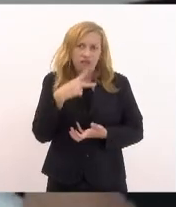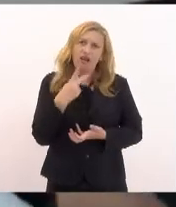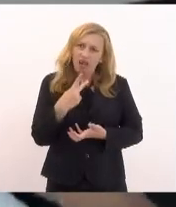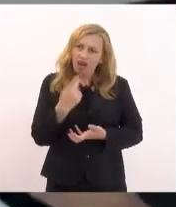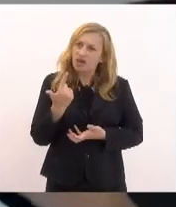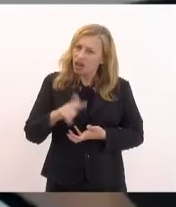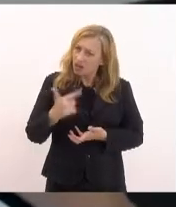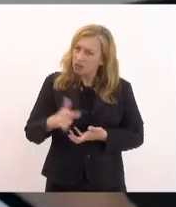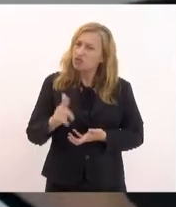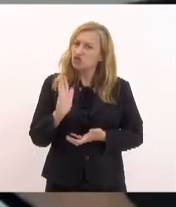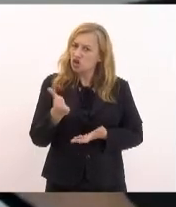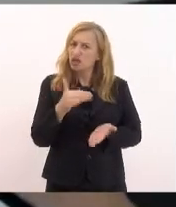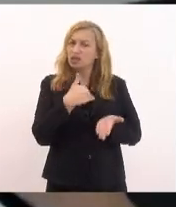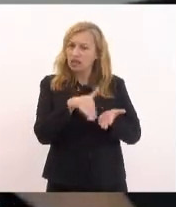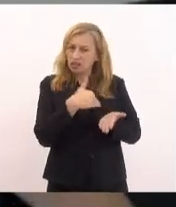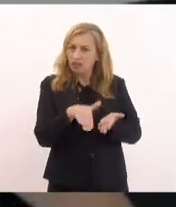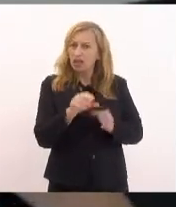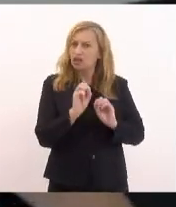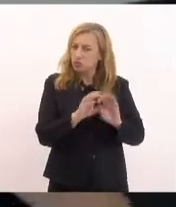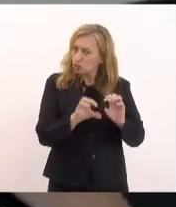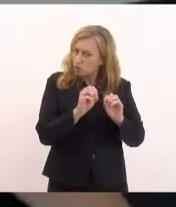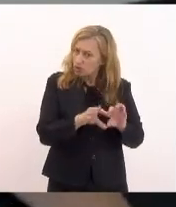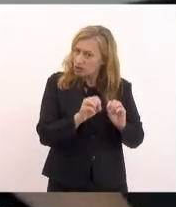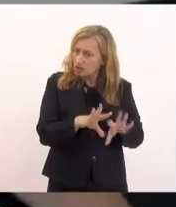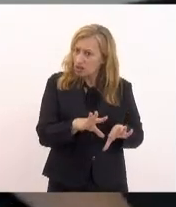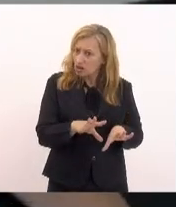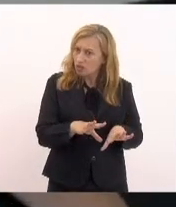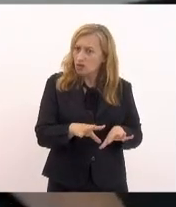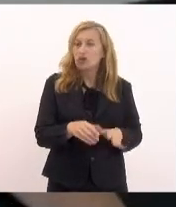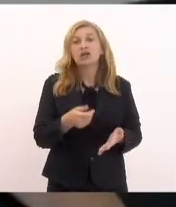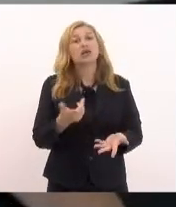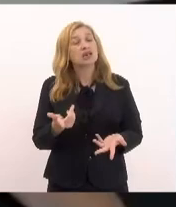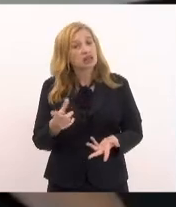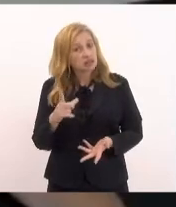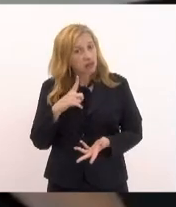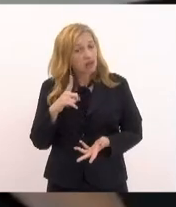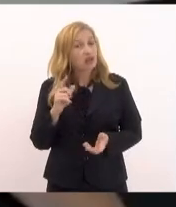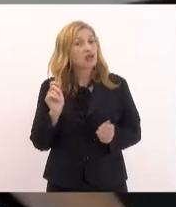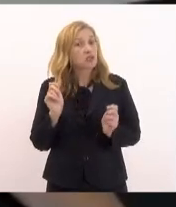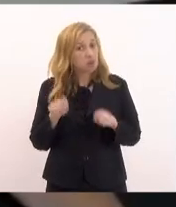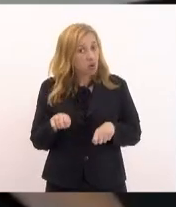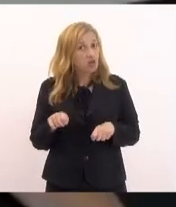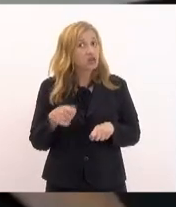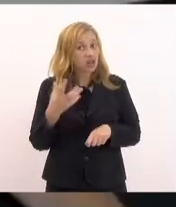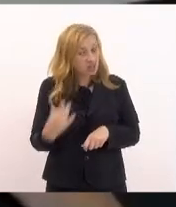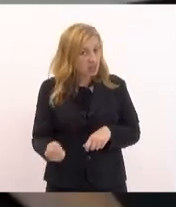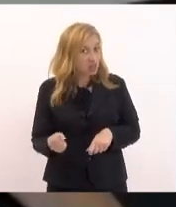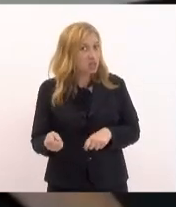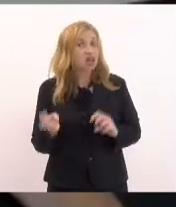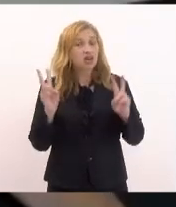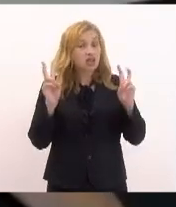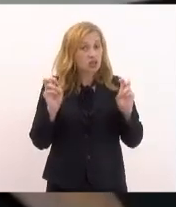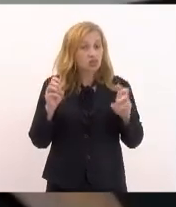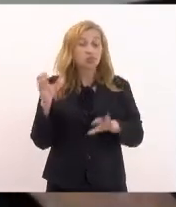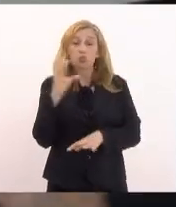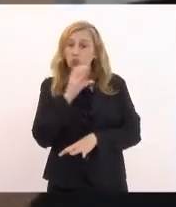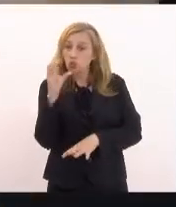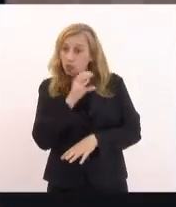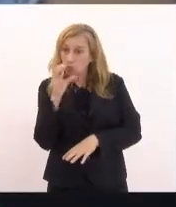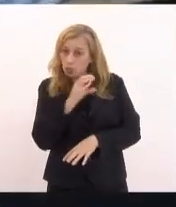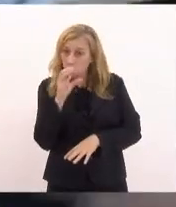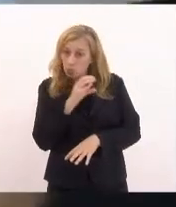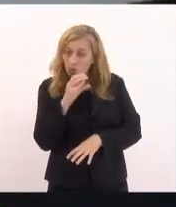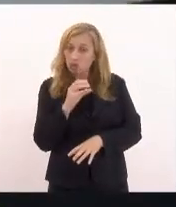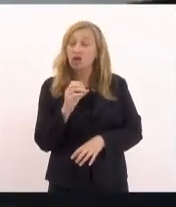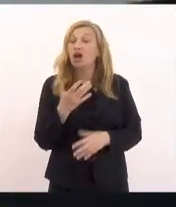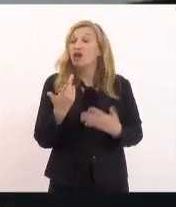fui secretário de Educação, esse é um expediente que existe, é possível adotar em situações emergenciais, né? De